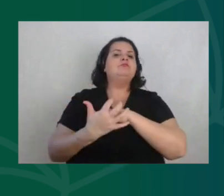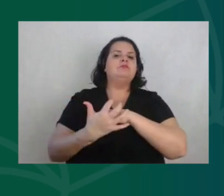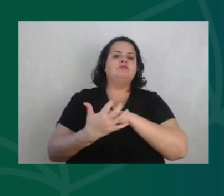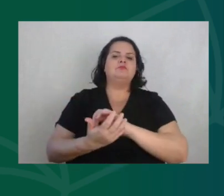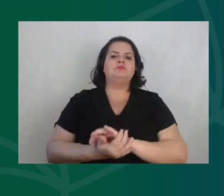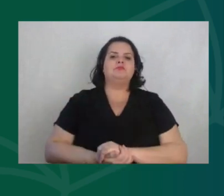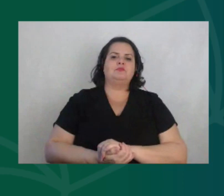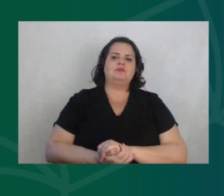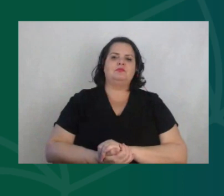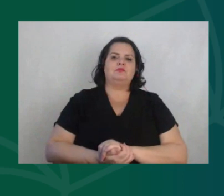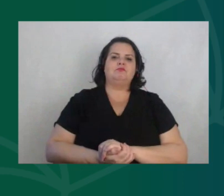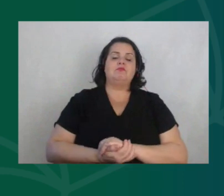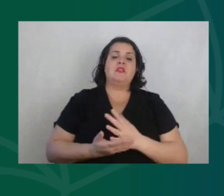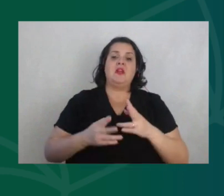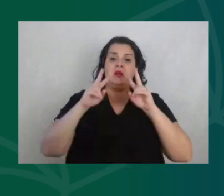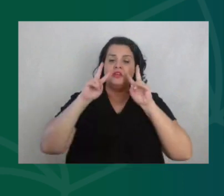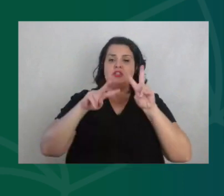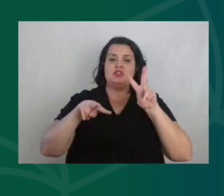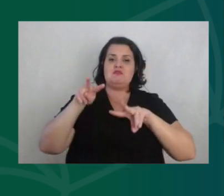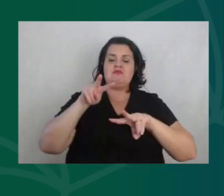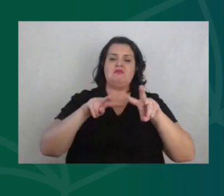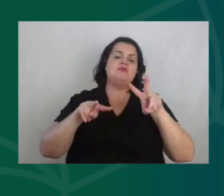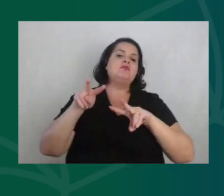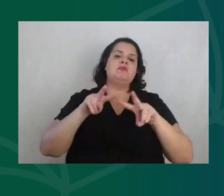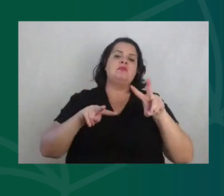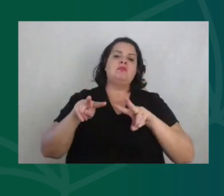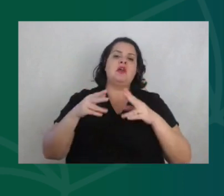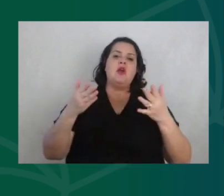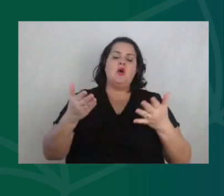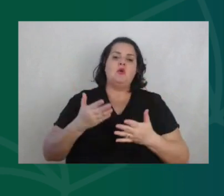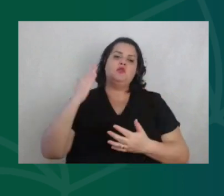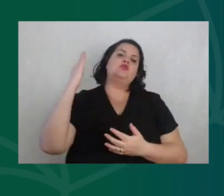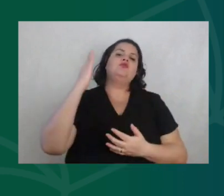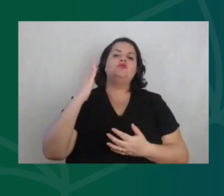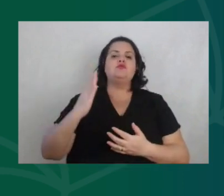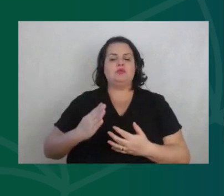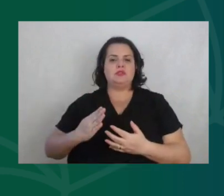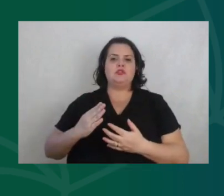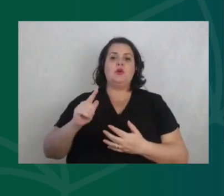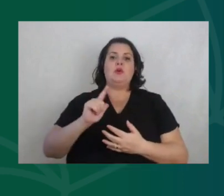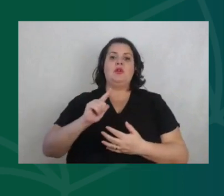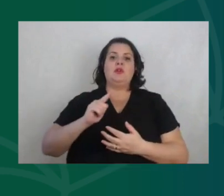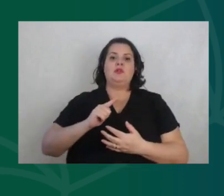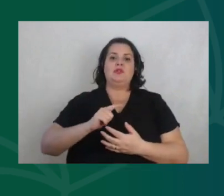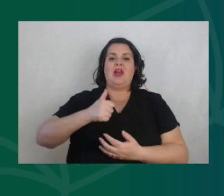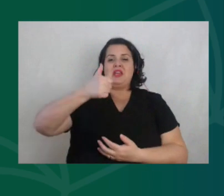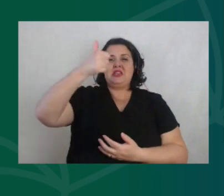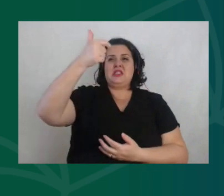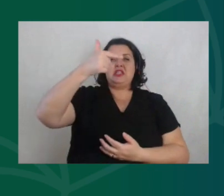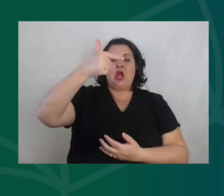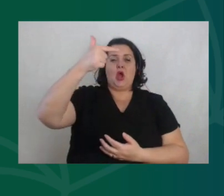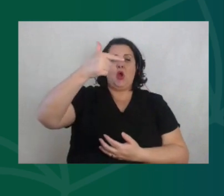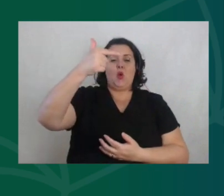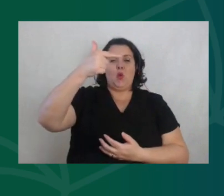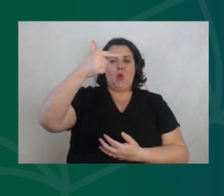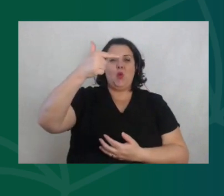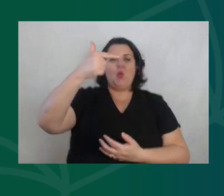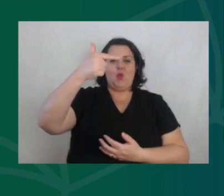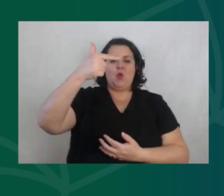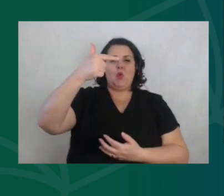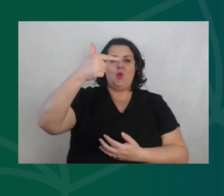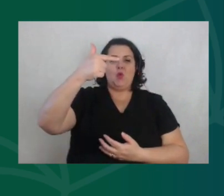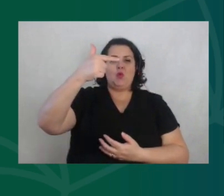Essa situação, né, na verdade, hoje o Brasil está ocupando o 2º lugar em número de casos, perdendo apenas para